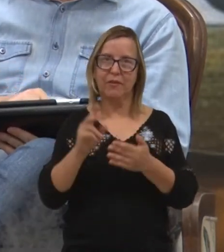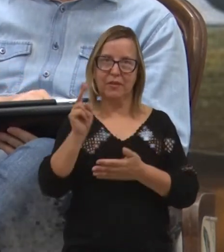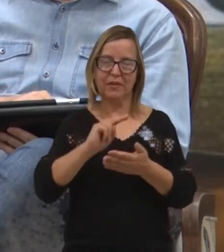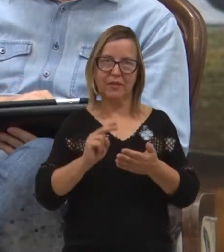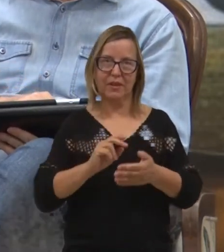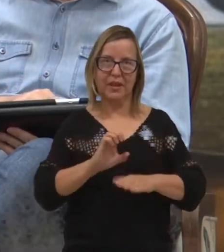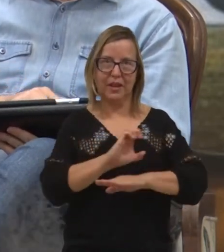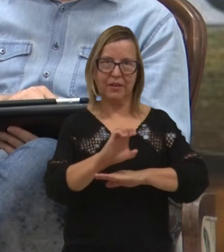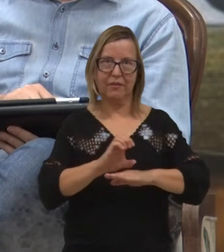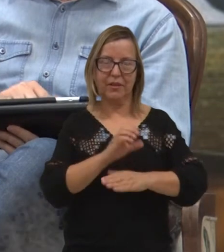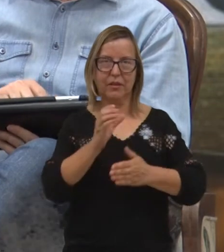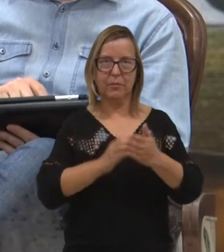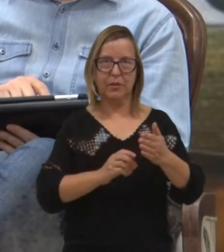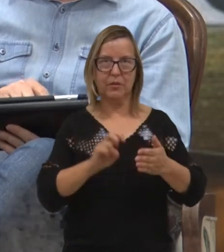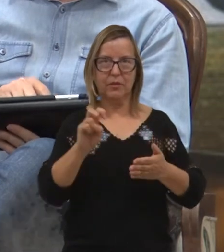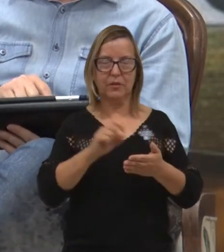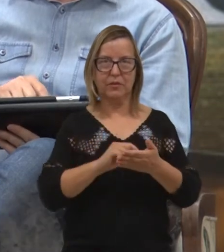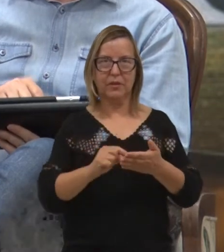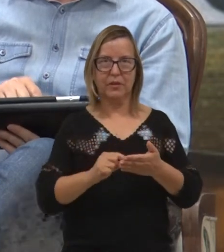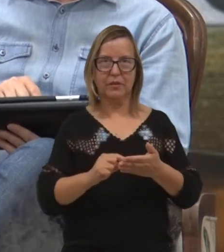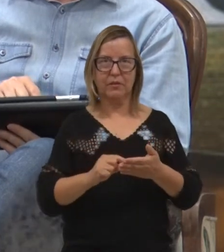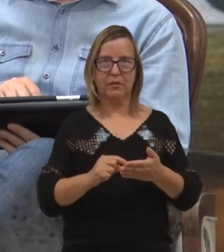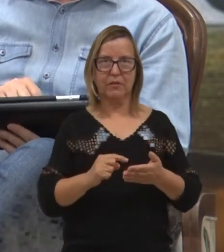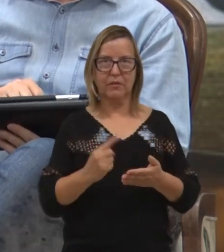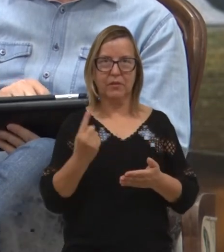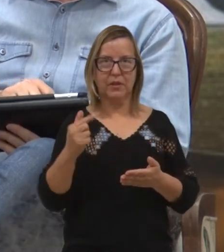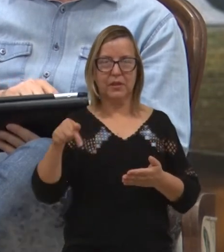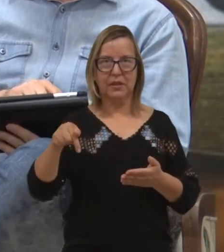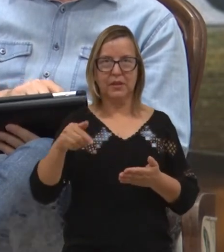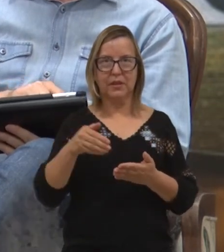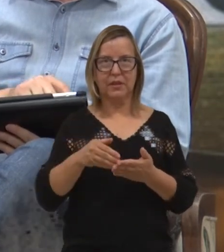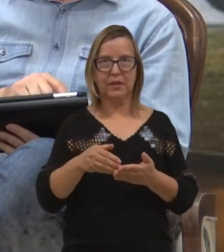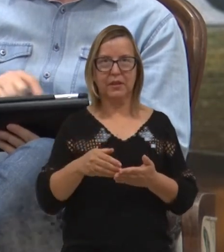5, do versículo 17 ao 21.